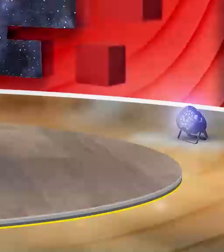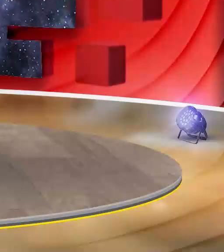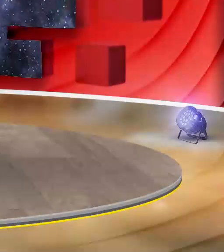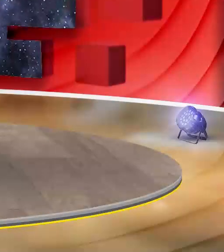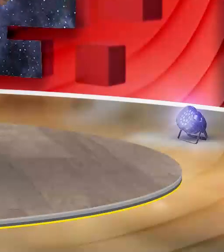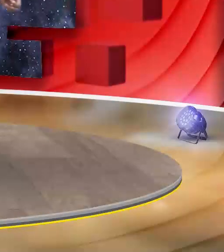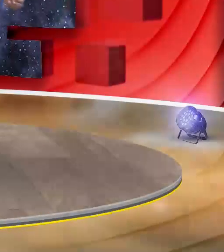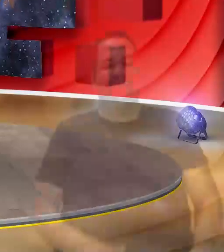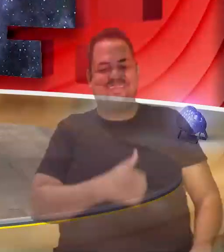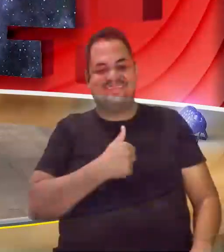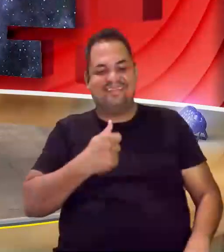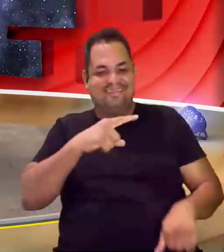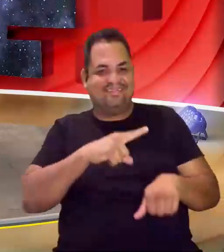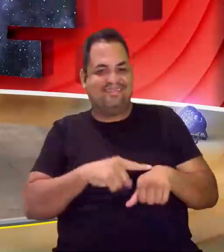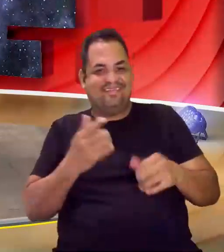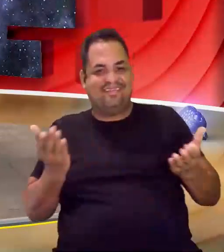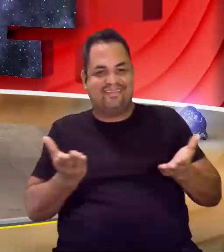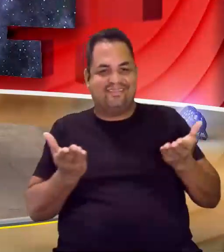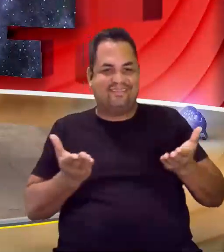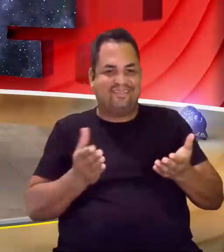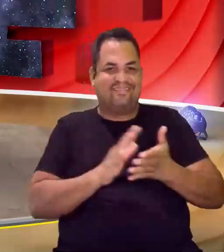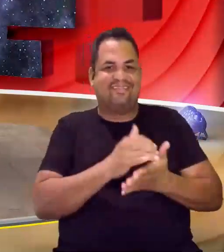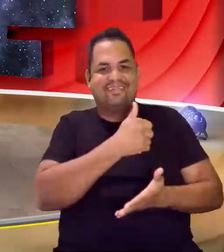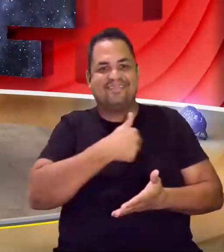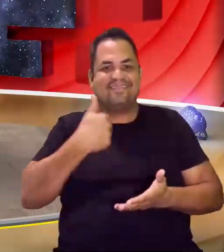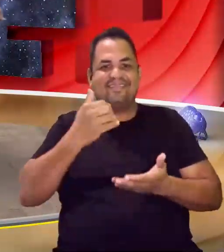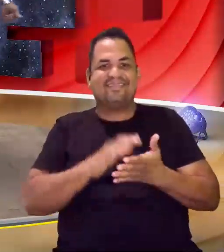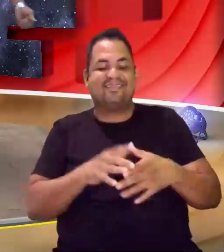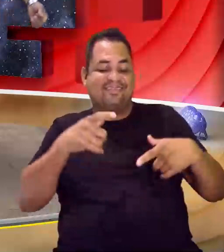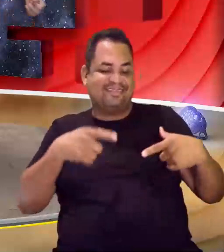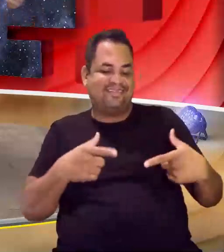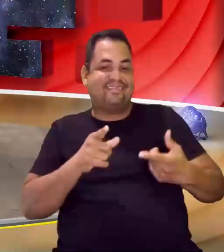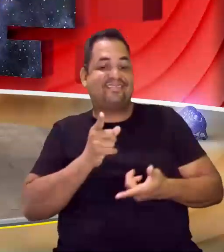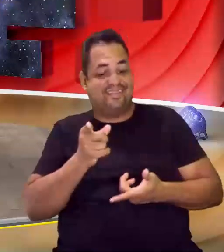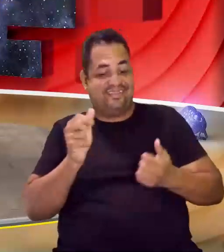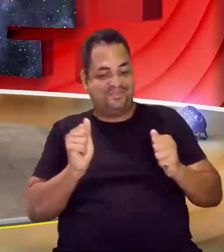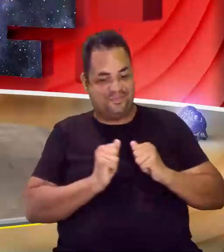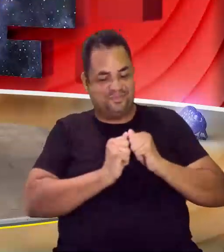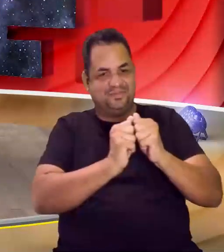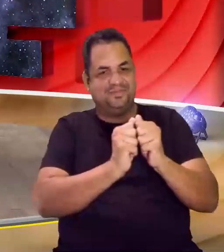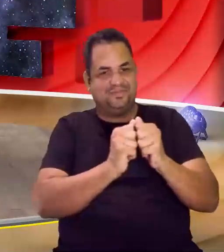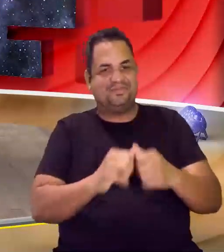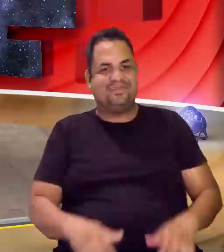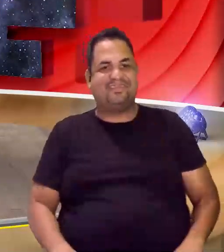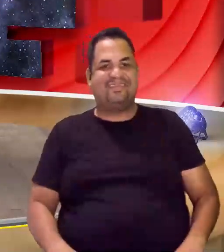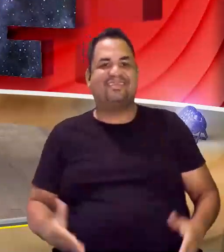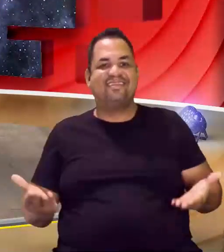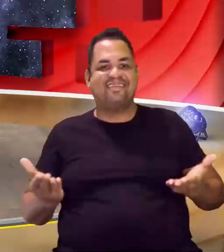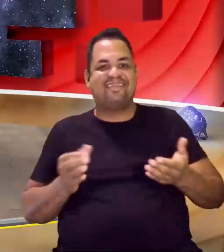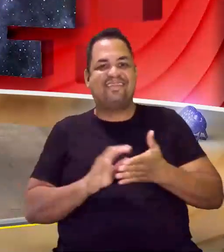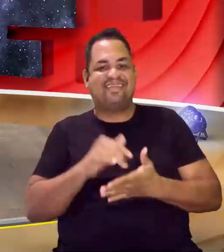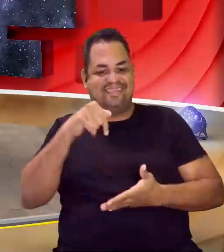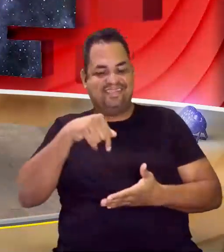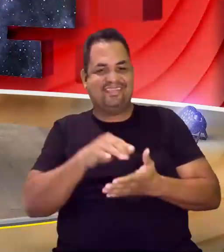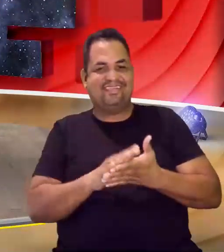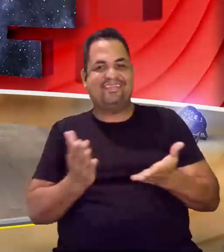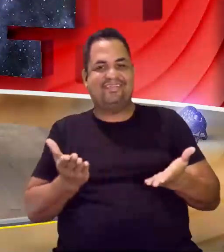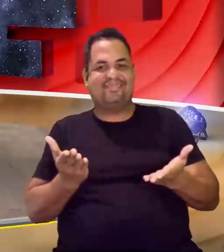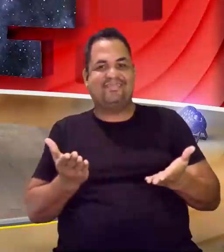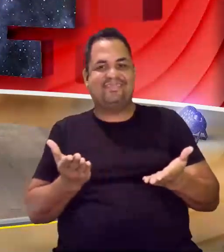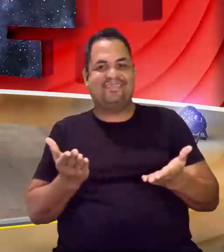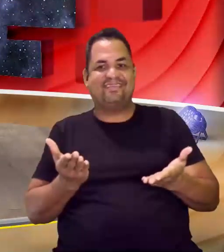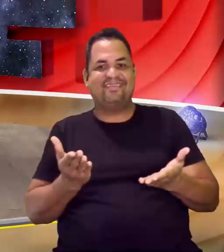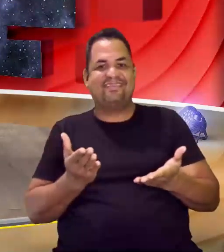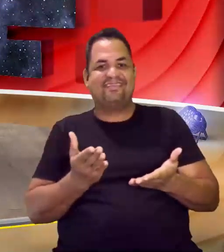A melhor hora sempre é agora e o melhor lugar é sempre onde você está. Uhul! E aqui é assim. E onde que nós